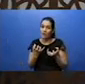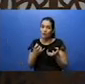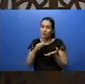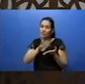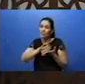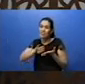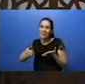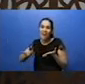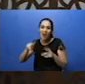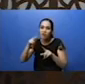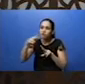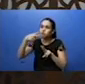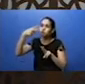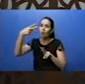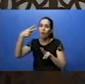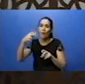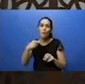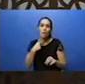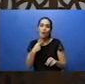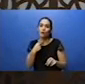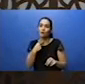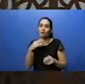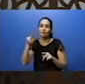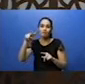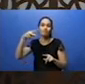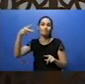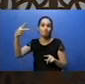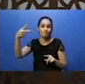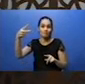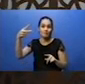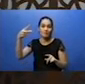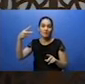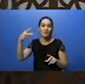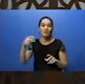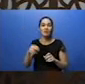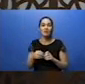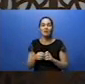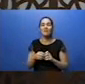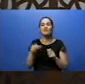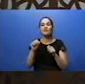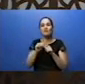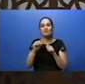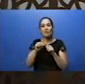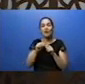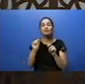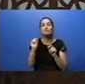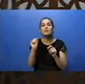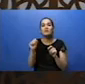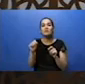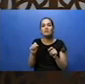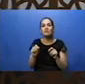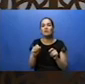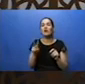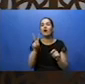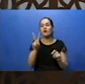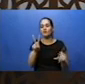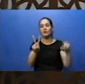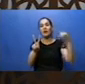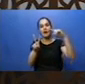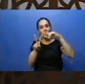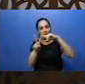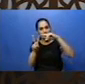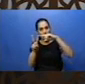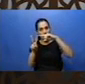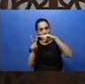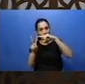eliminar esse 2 aqui em cima do x. Então, eu extraio a raiz quadrada dos dois lados do igual. Porque tudo que eu